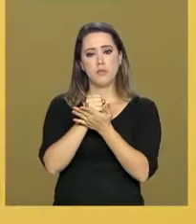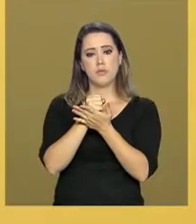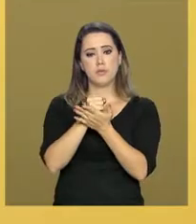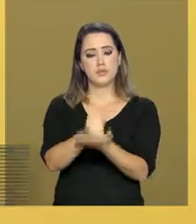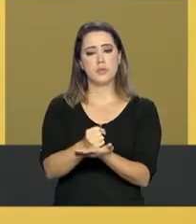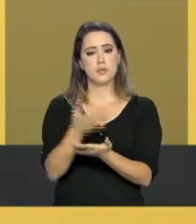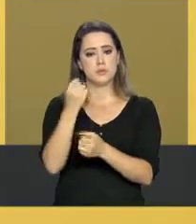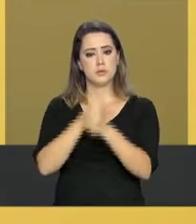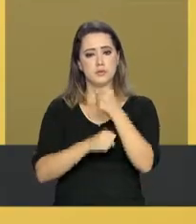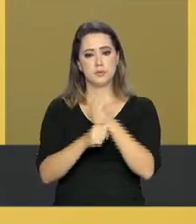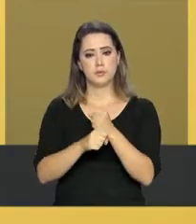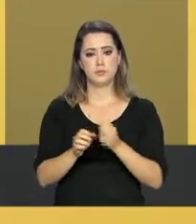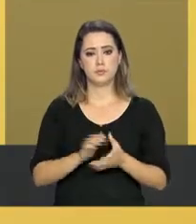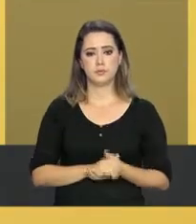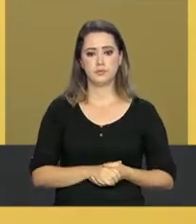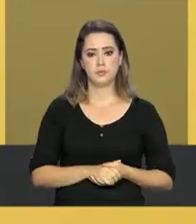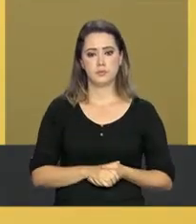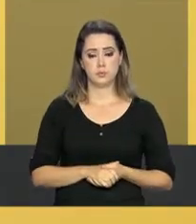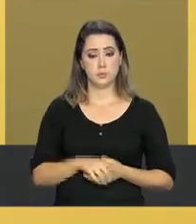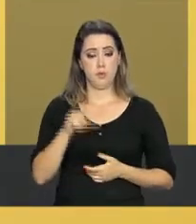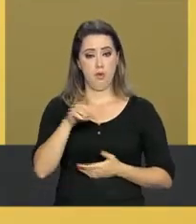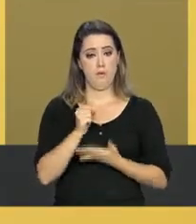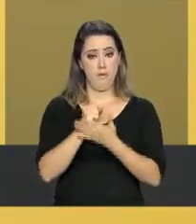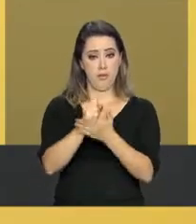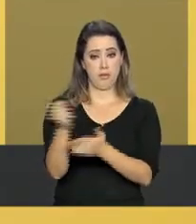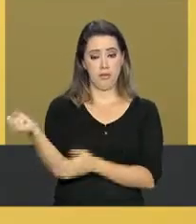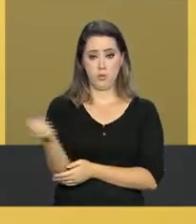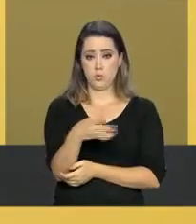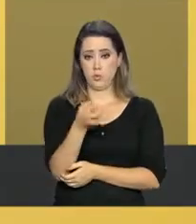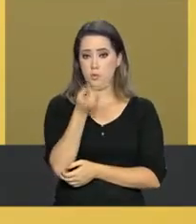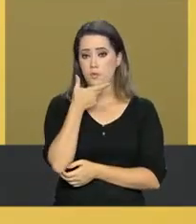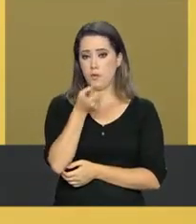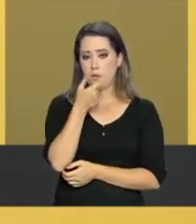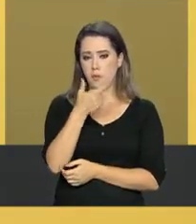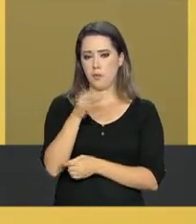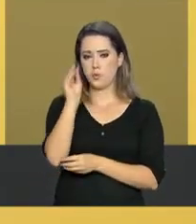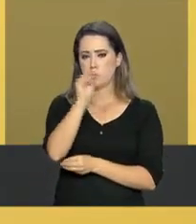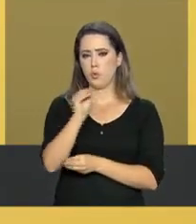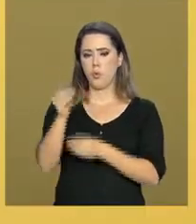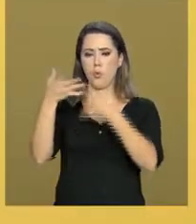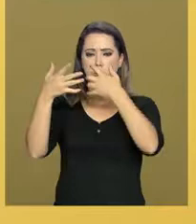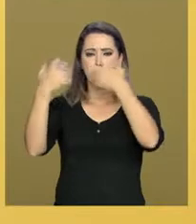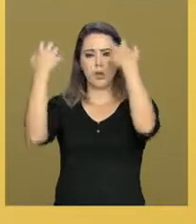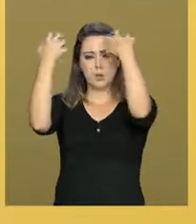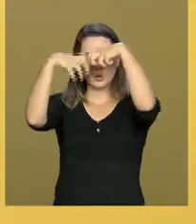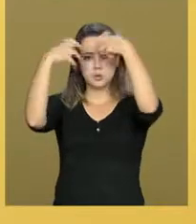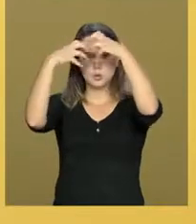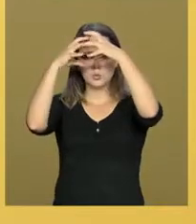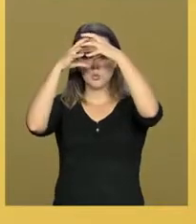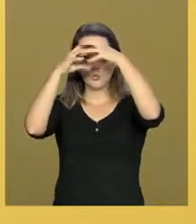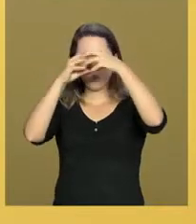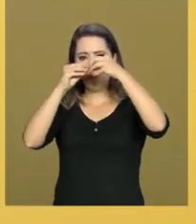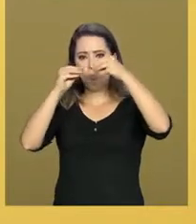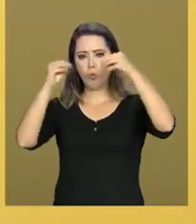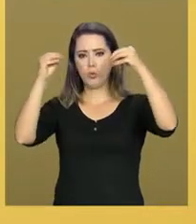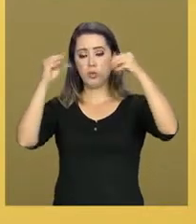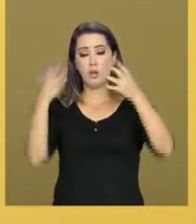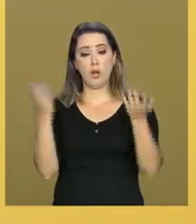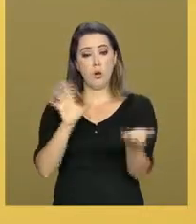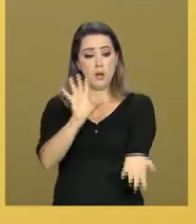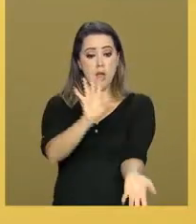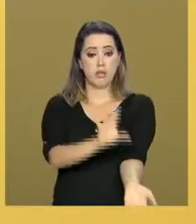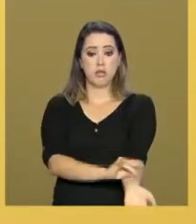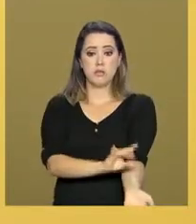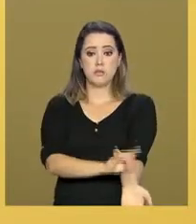incorporada riva chega e é rival china que é um medicamento para o tratamento de alzheimer na forma de adesivo que